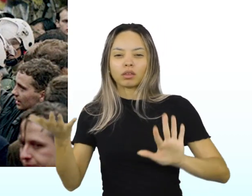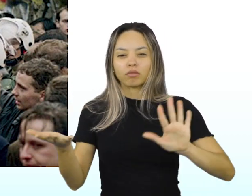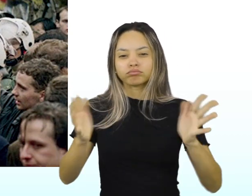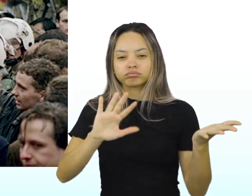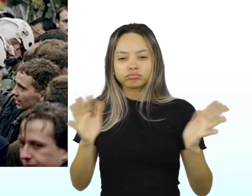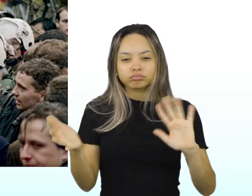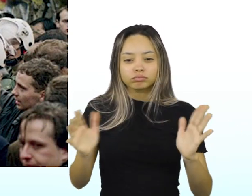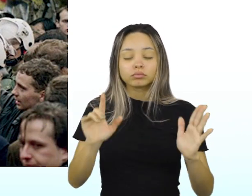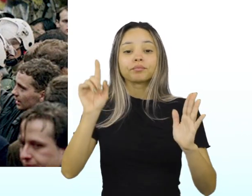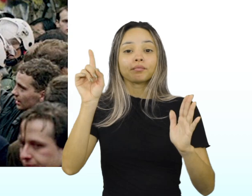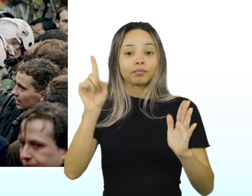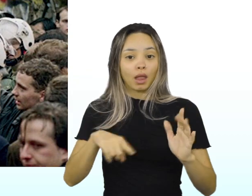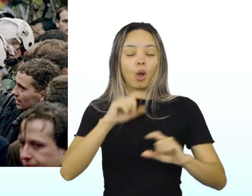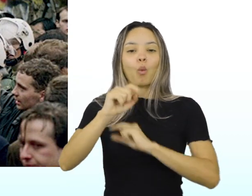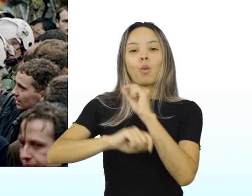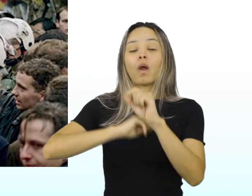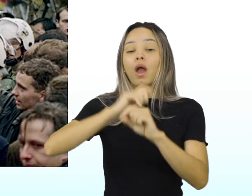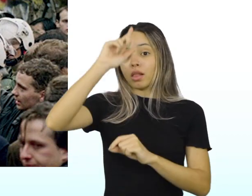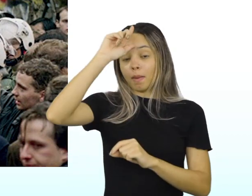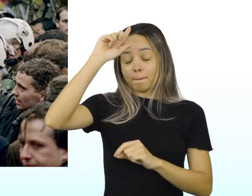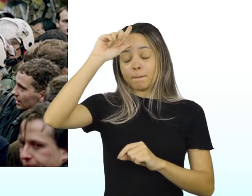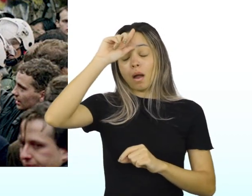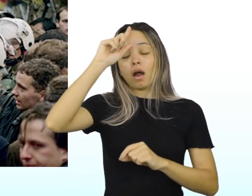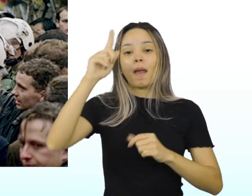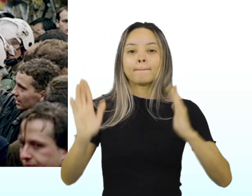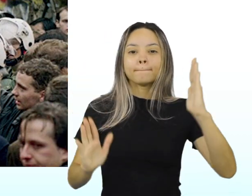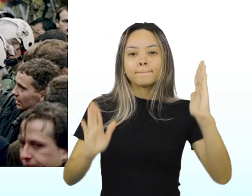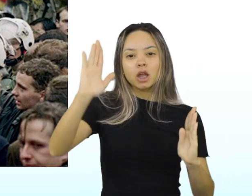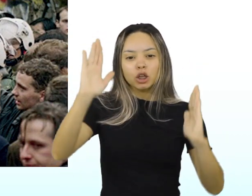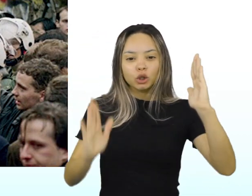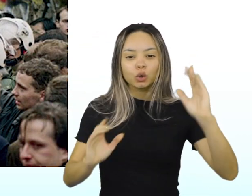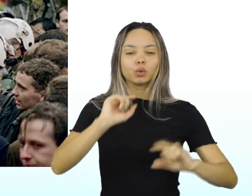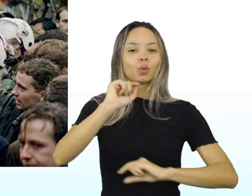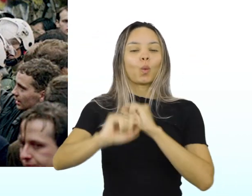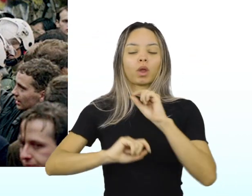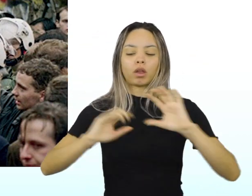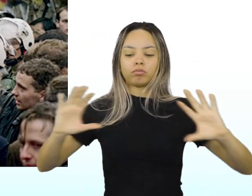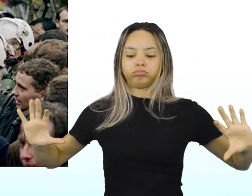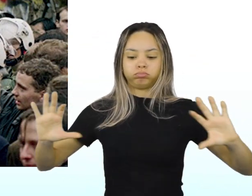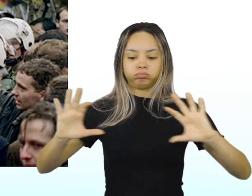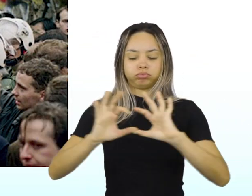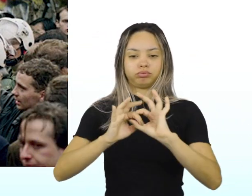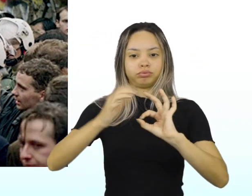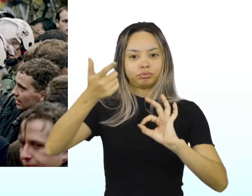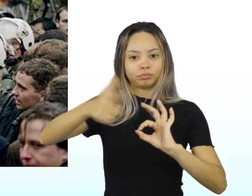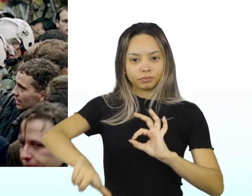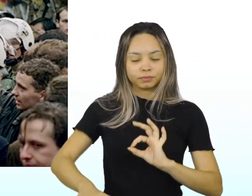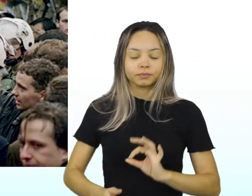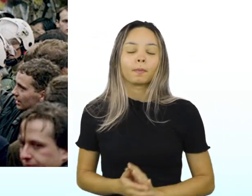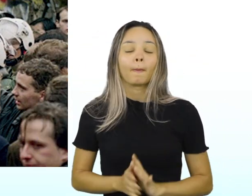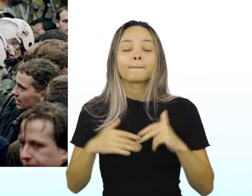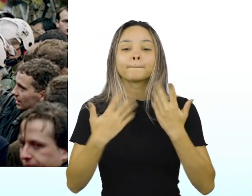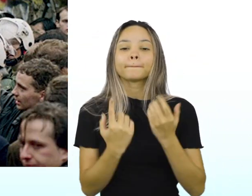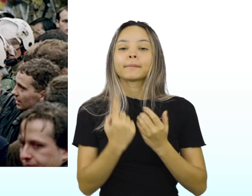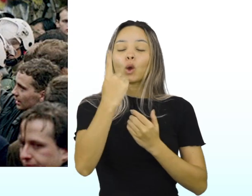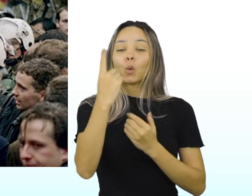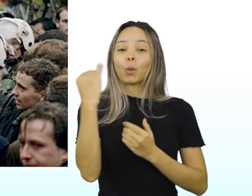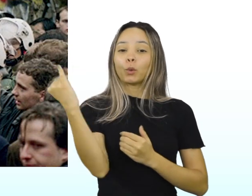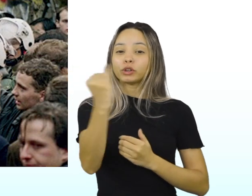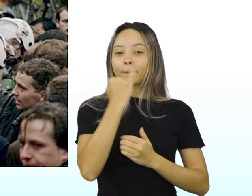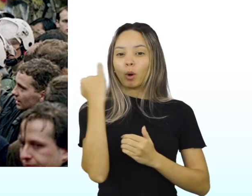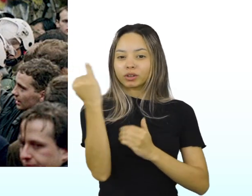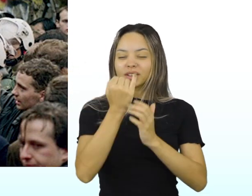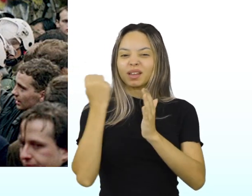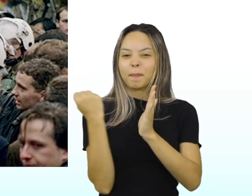quando as duas Alemanhas estavam ali à beira de um processo de reunificação. Um fato muito importante